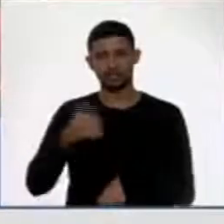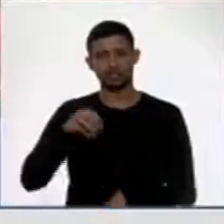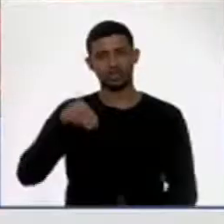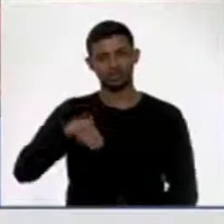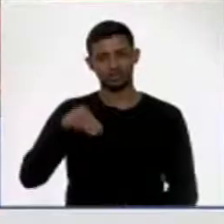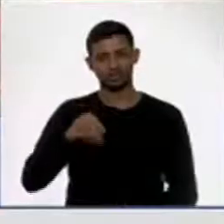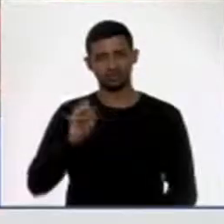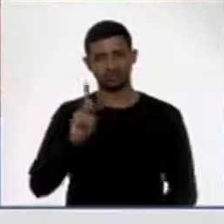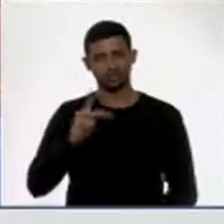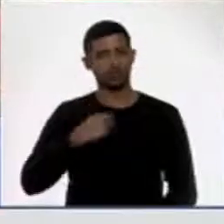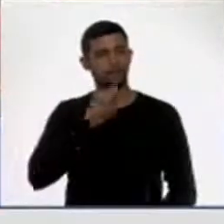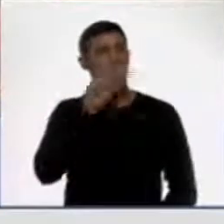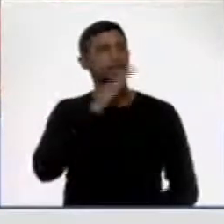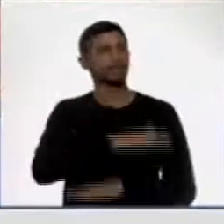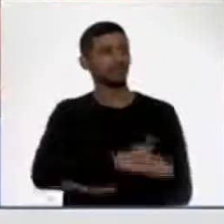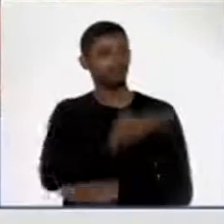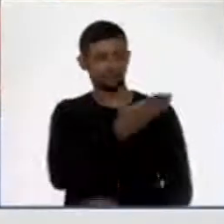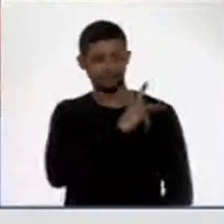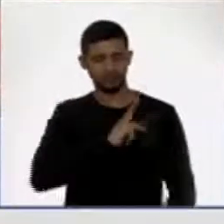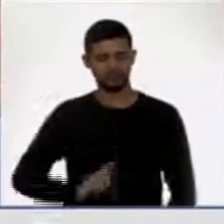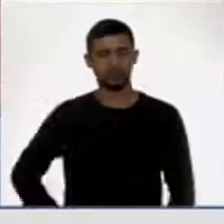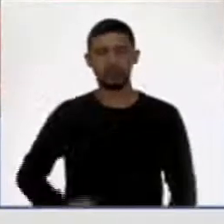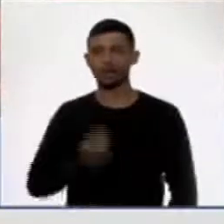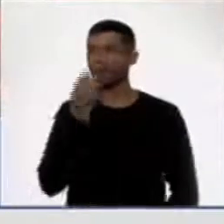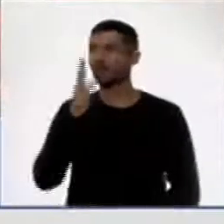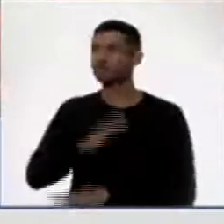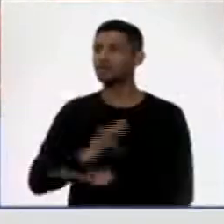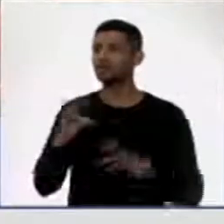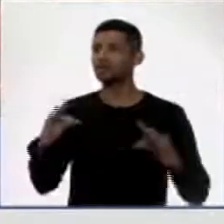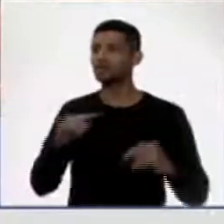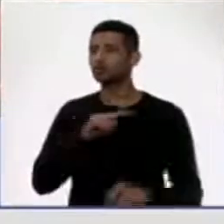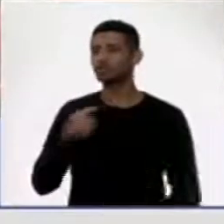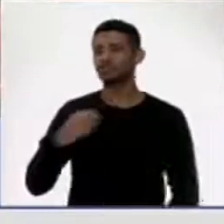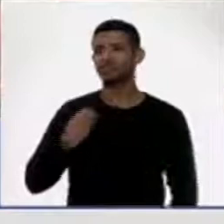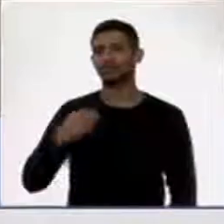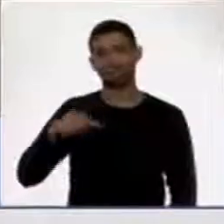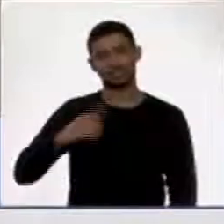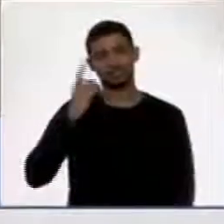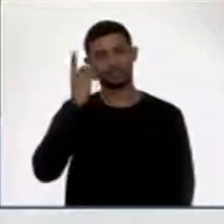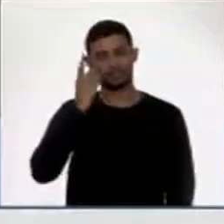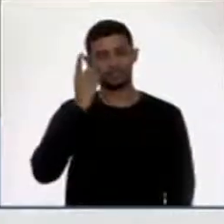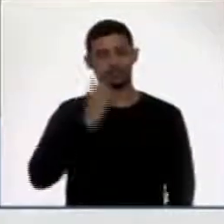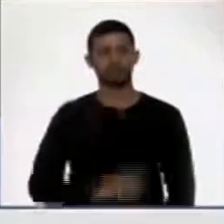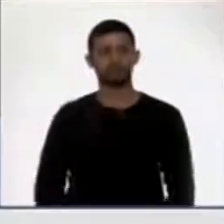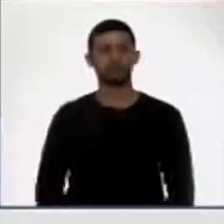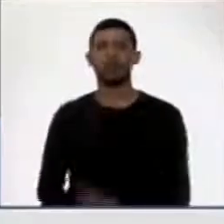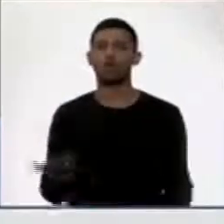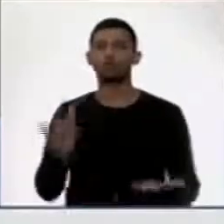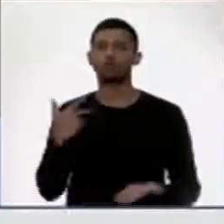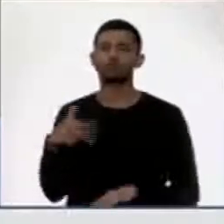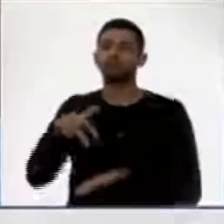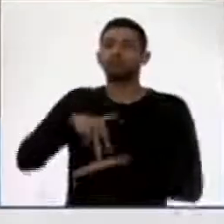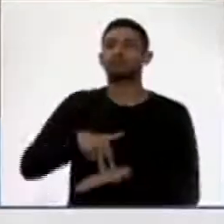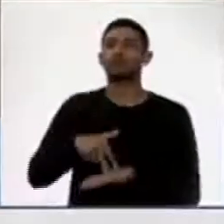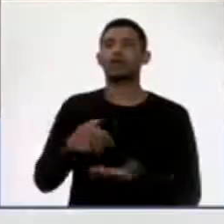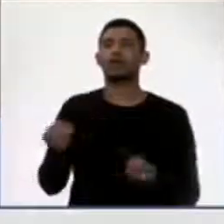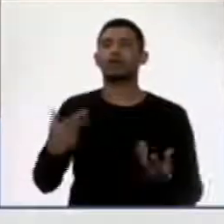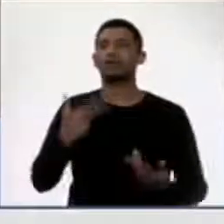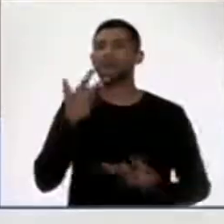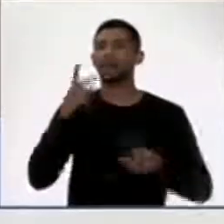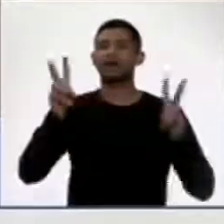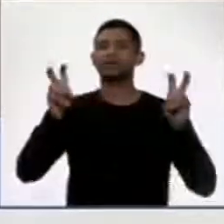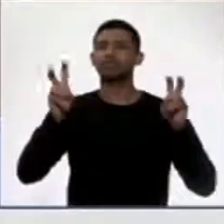Boa tarde, senhor presidente. Boa tarde, deputados, deputadas aqui presentes. Hoje eu venho à tribuna para debater um